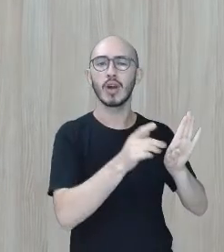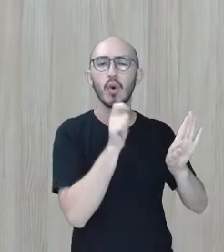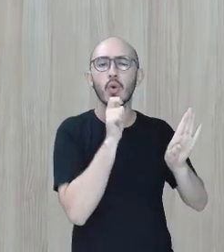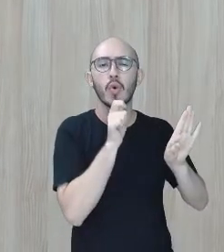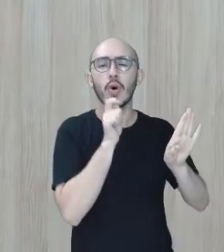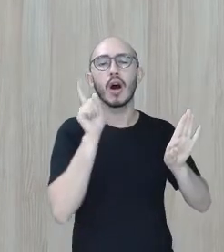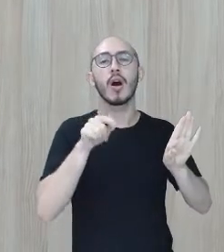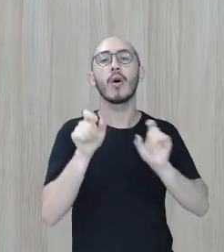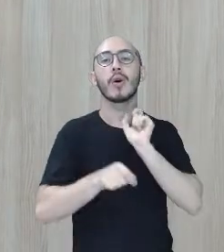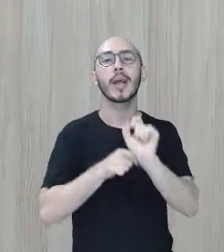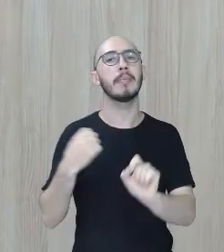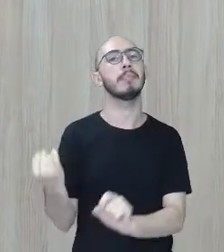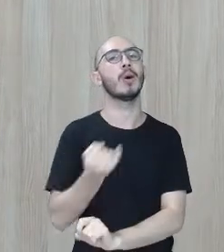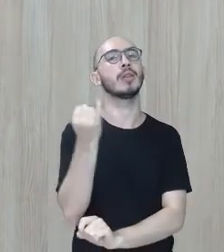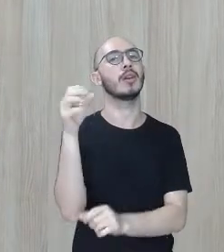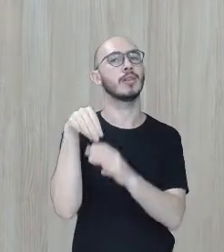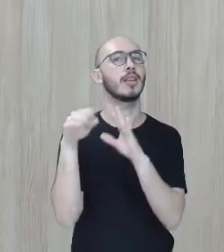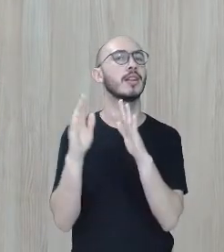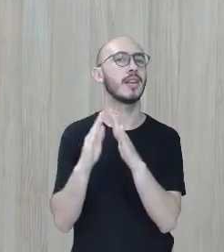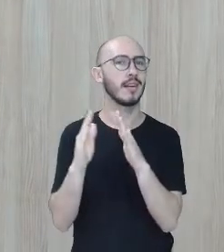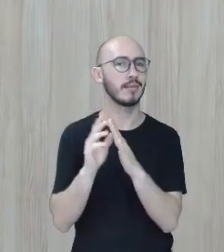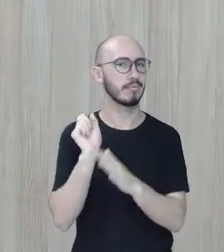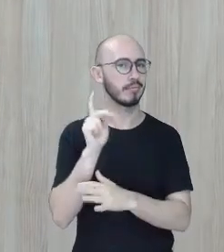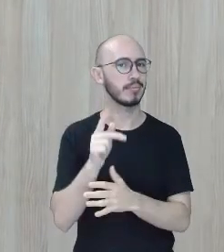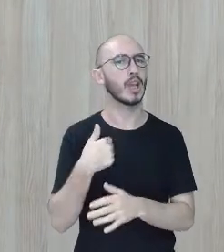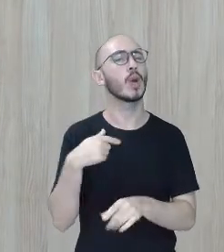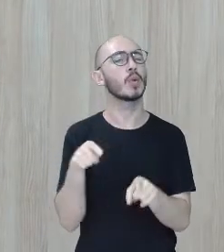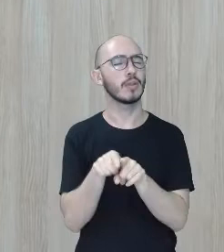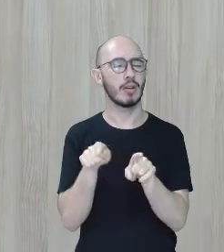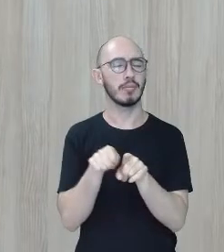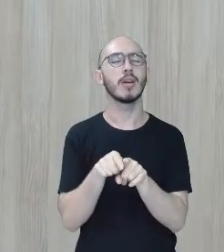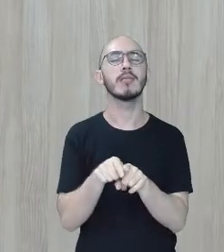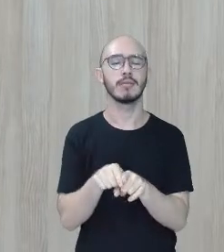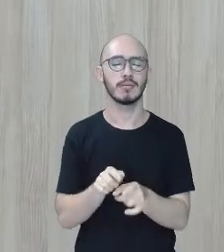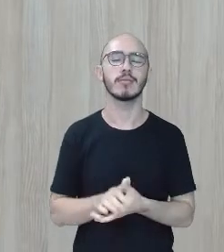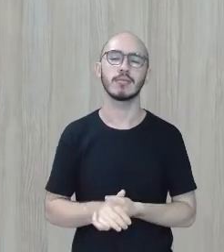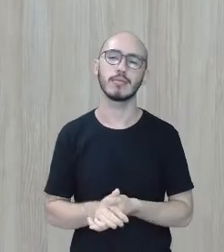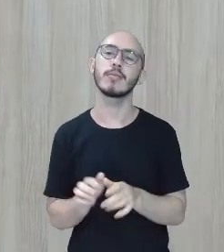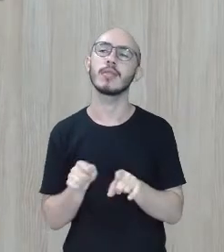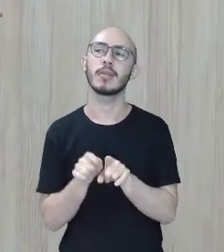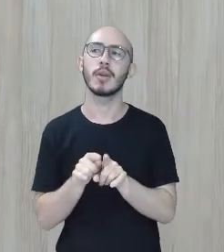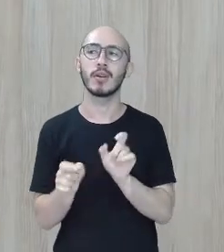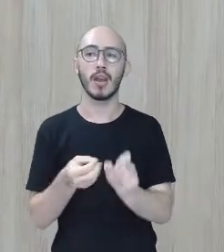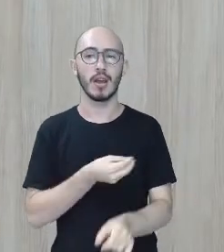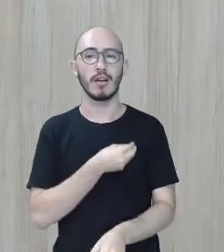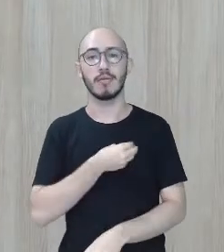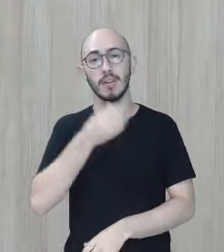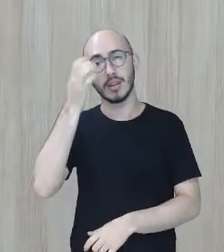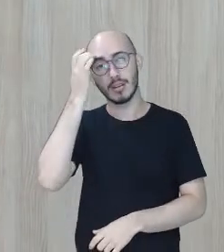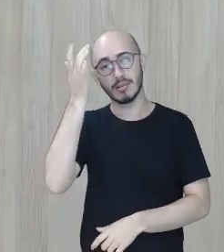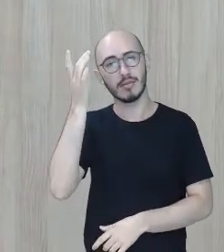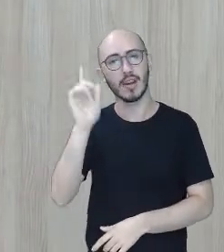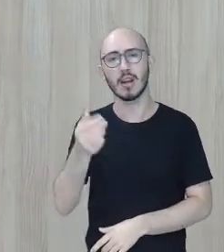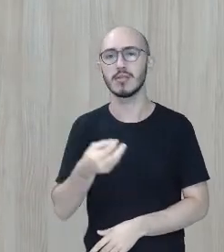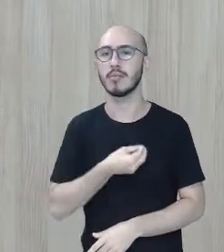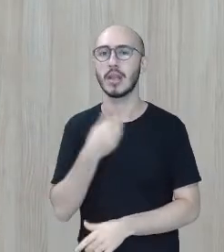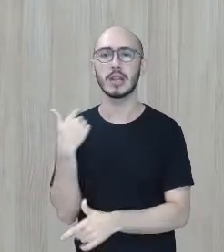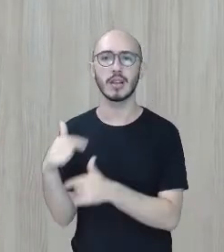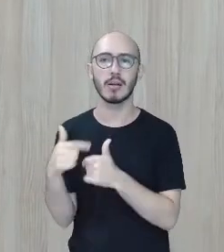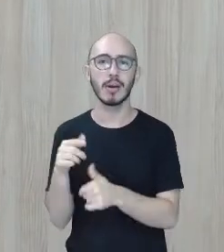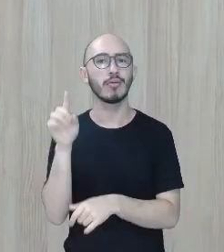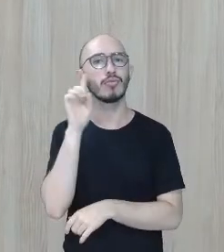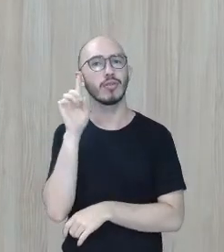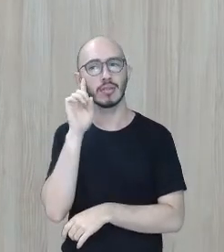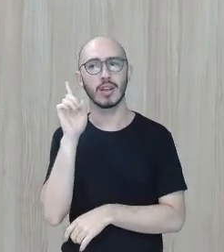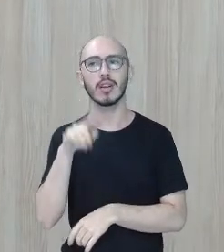um eletrodoméstico muito importante na casa de vocês. Eu também considero, para facilitar a minha vida de trabalho, a vida diária, eu considero a